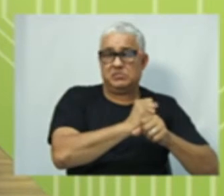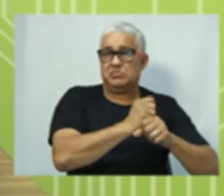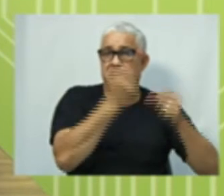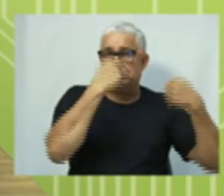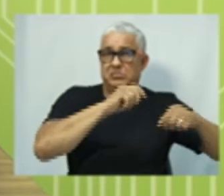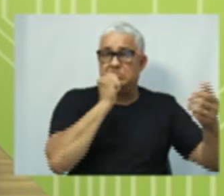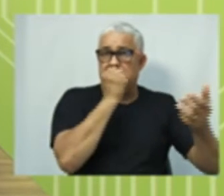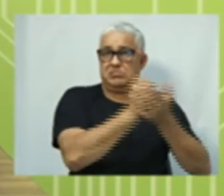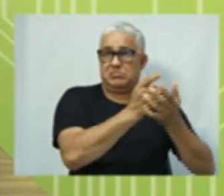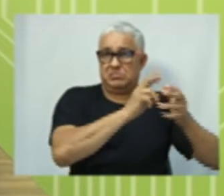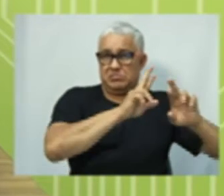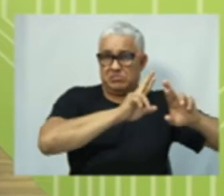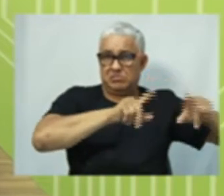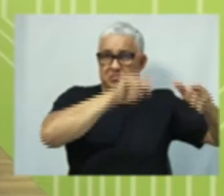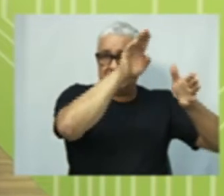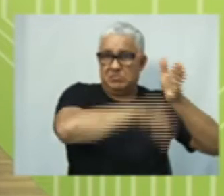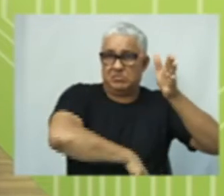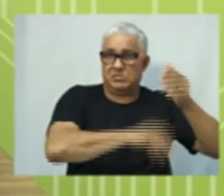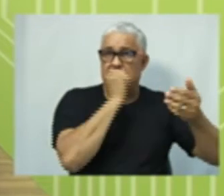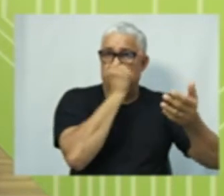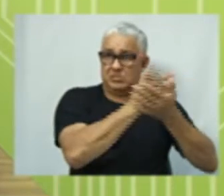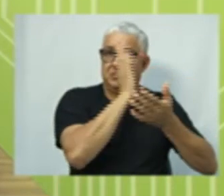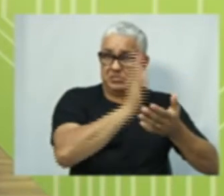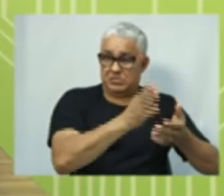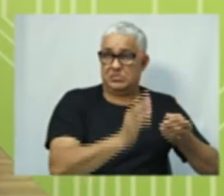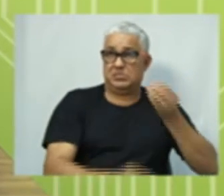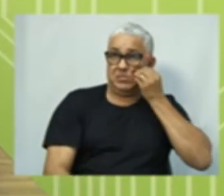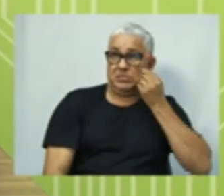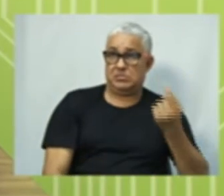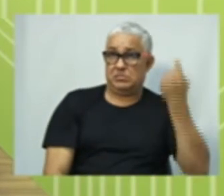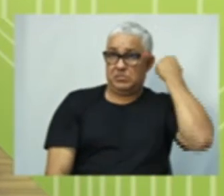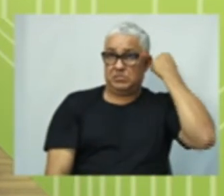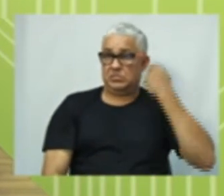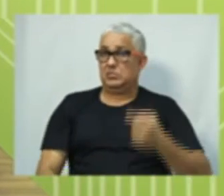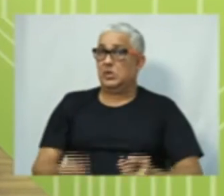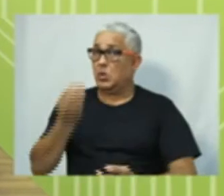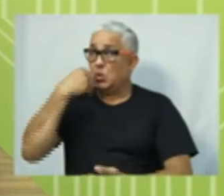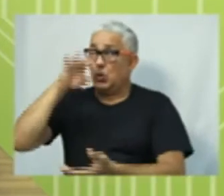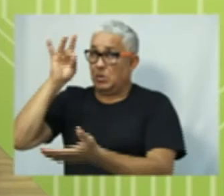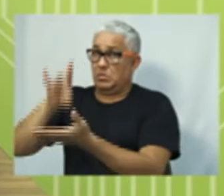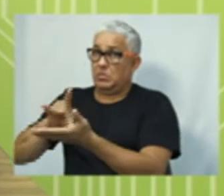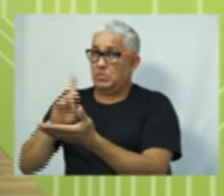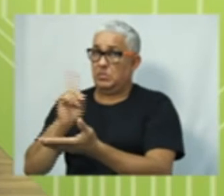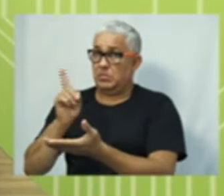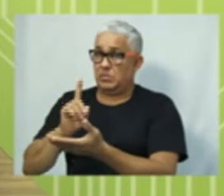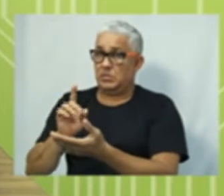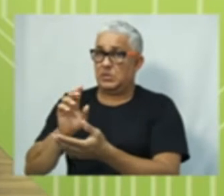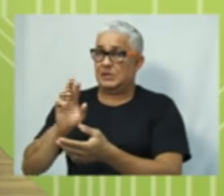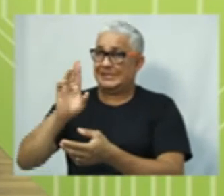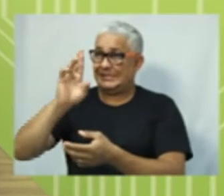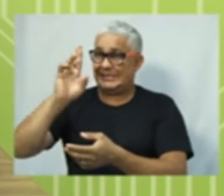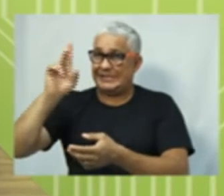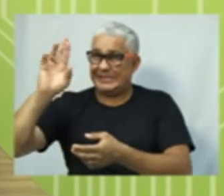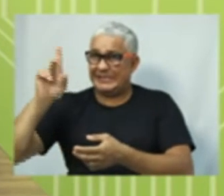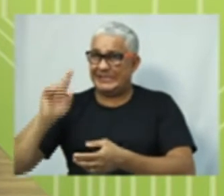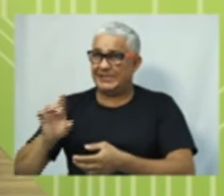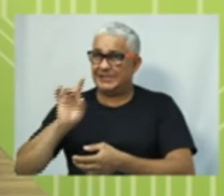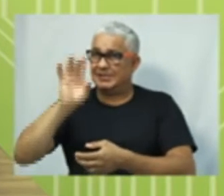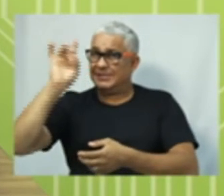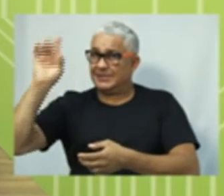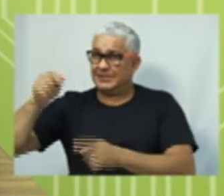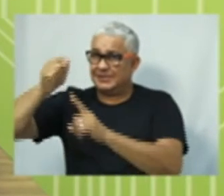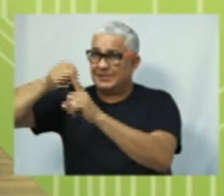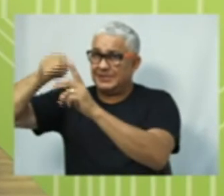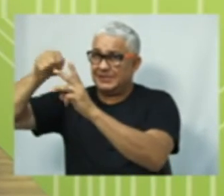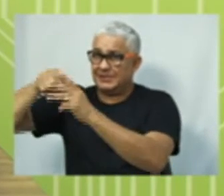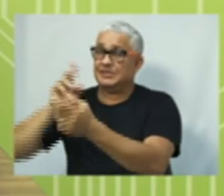diferença. Você vai pagar o que estava já previsto, enquanto o lucro real não. Cada diferença do mês você paga.